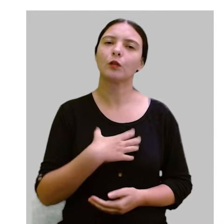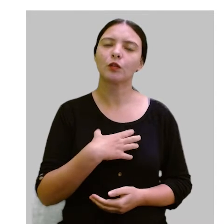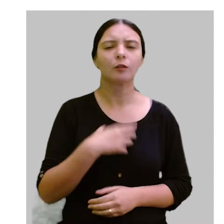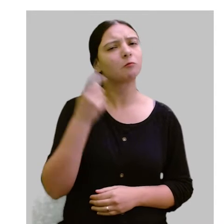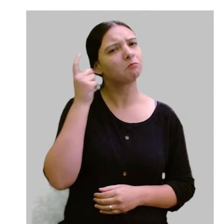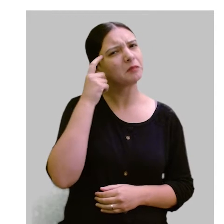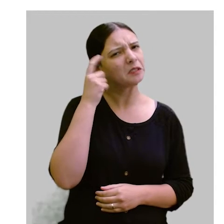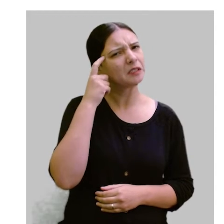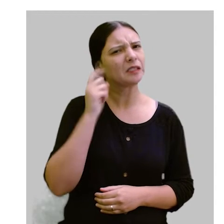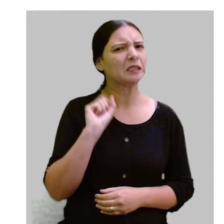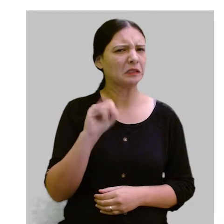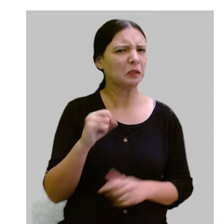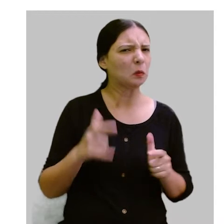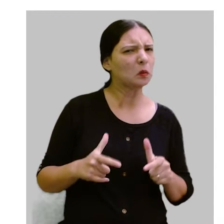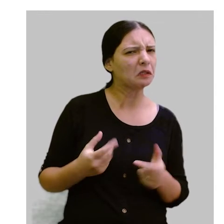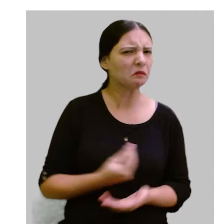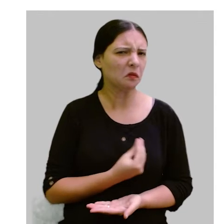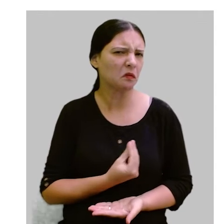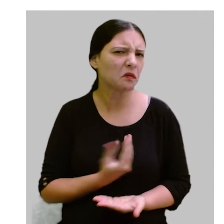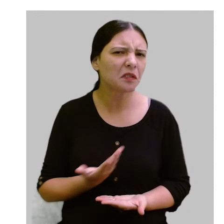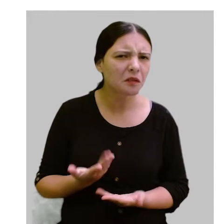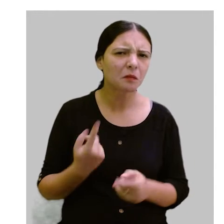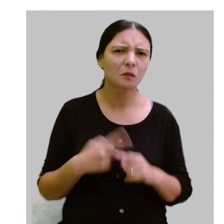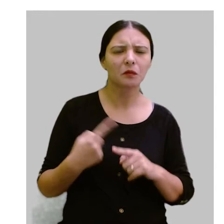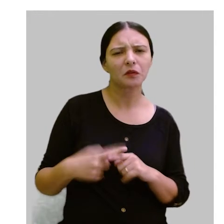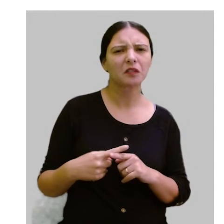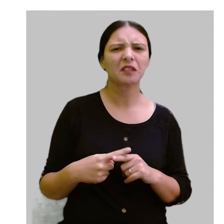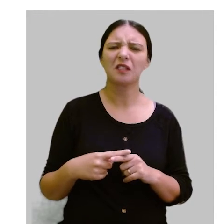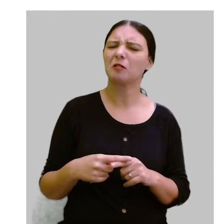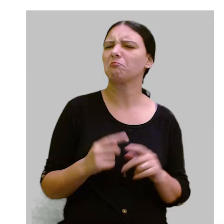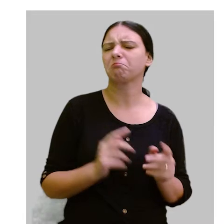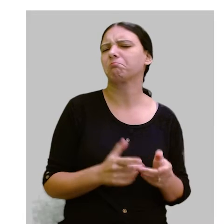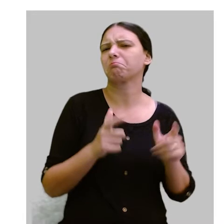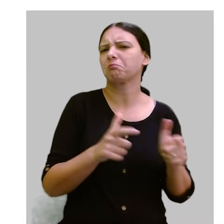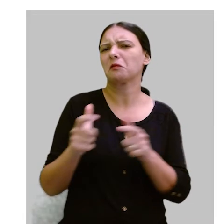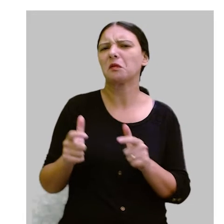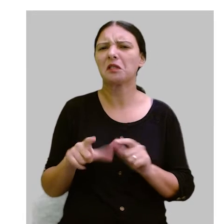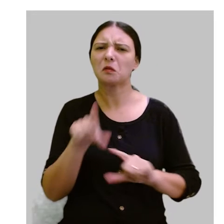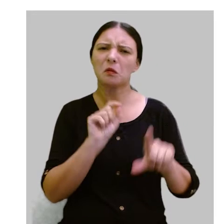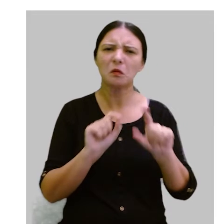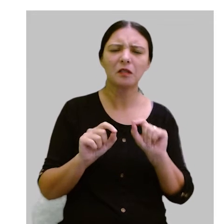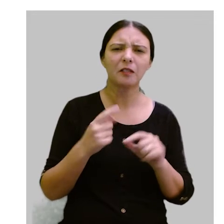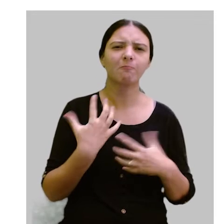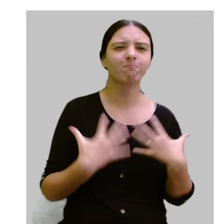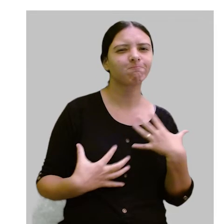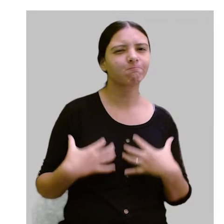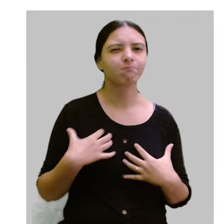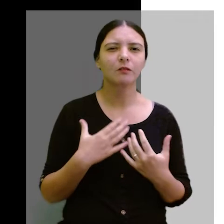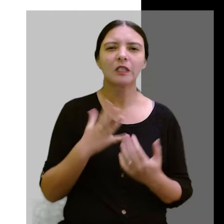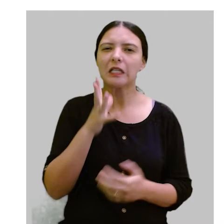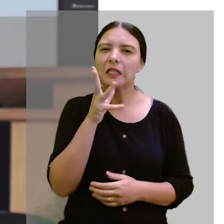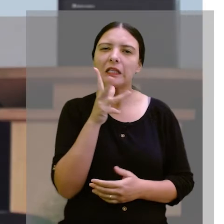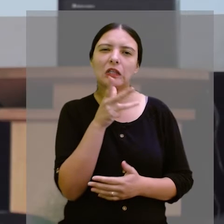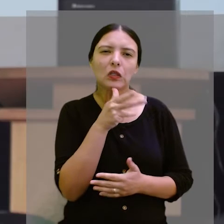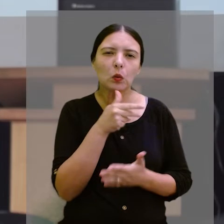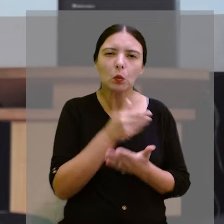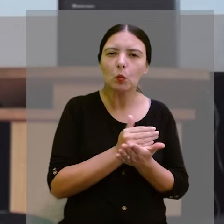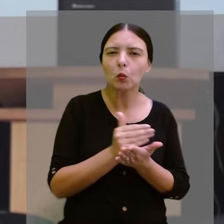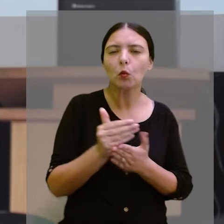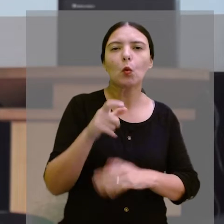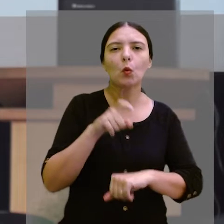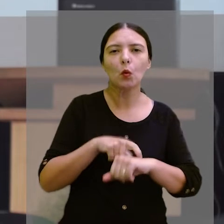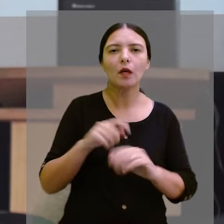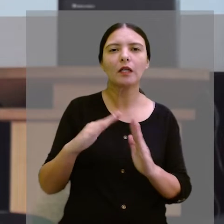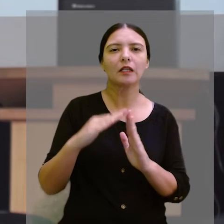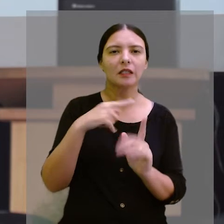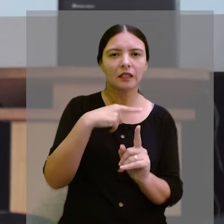pensar assim, será que essa cidade existe? Por que foram escolhidas essas cenas? Meio bucólicas, meio começando com uma lentidão, o horário da